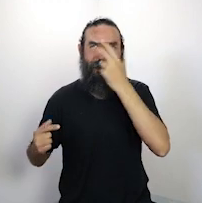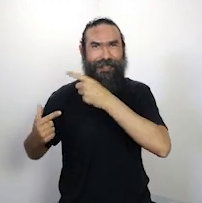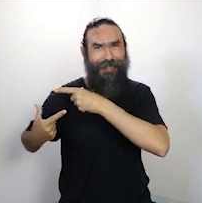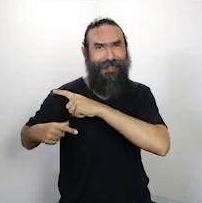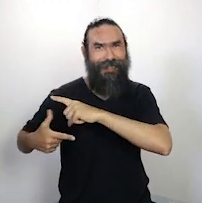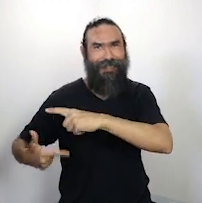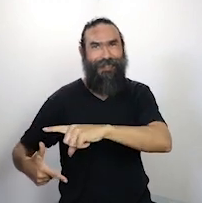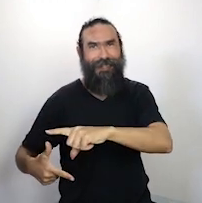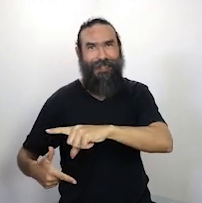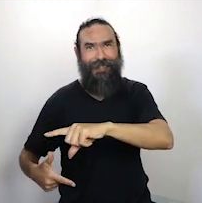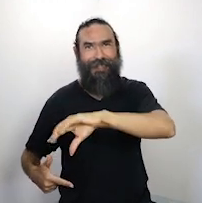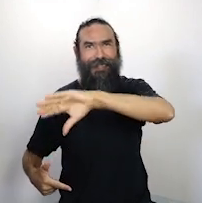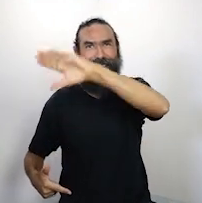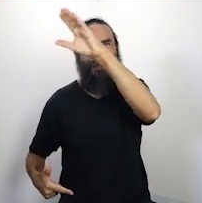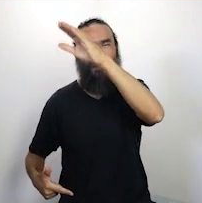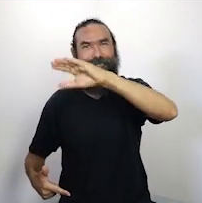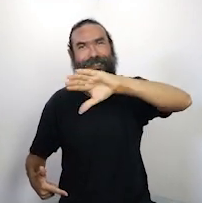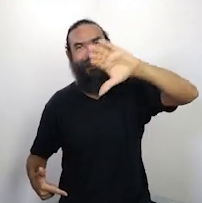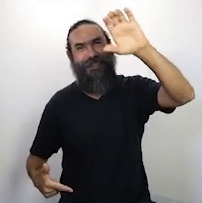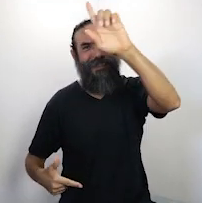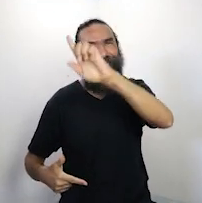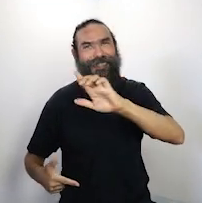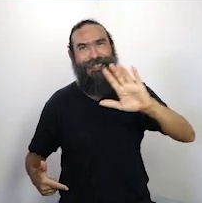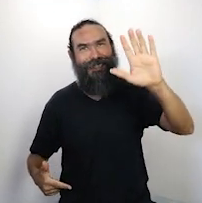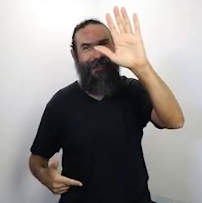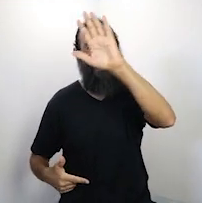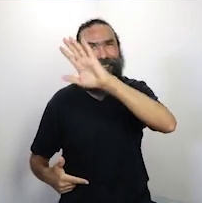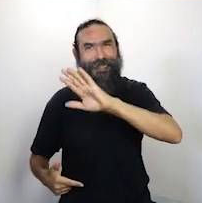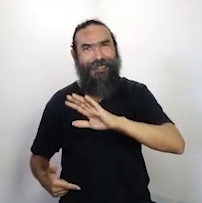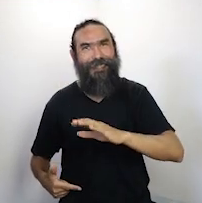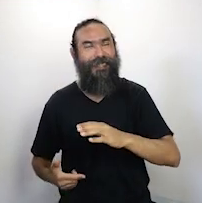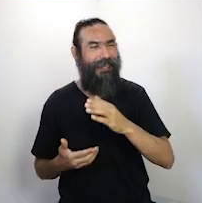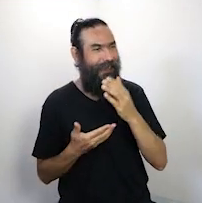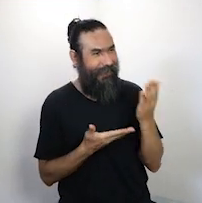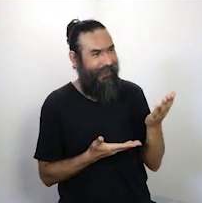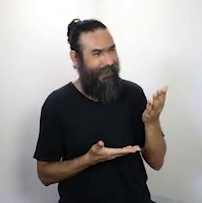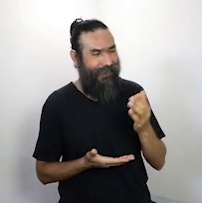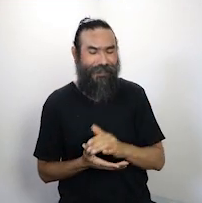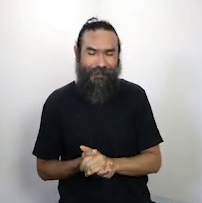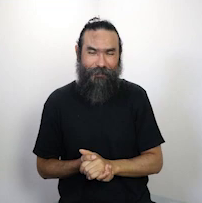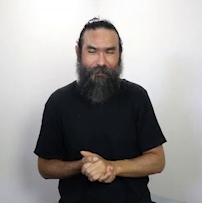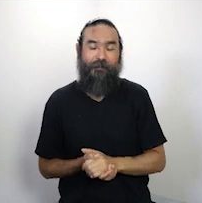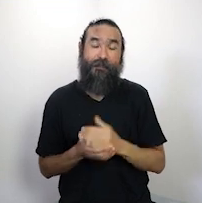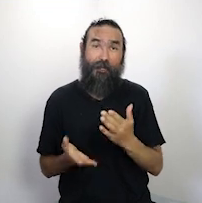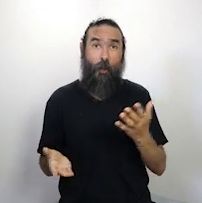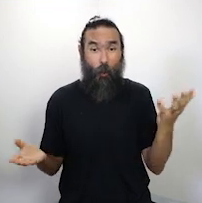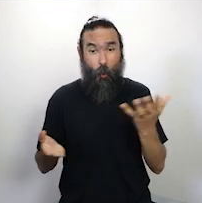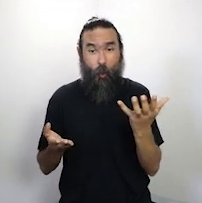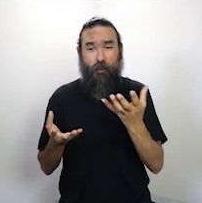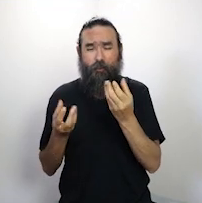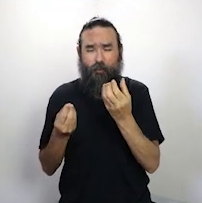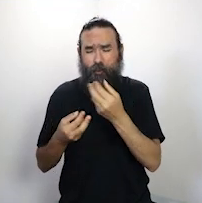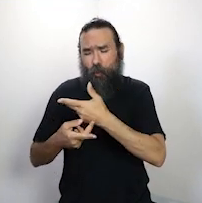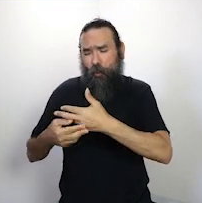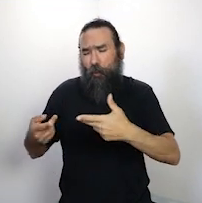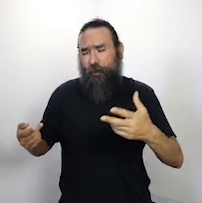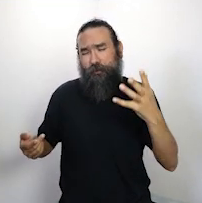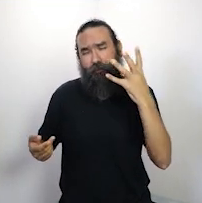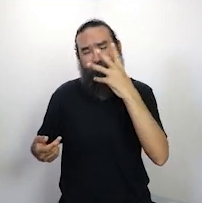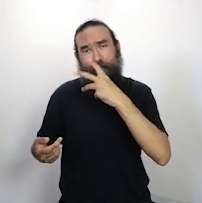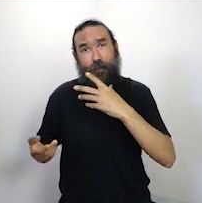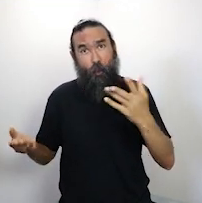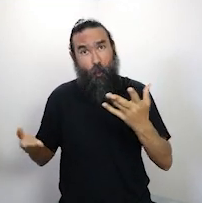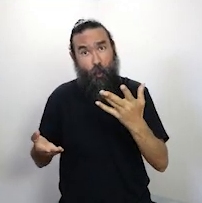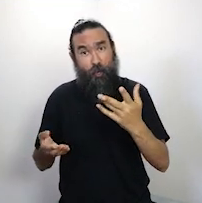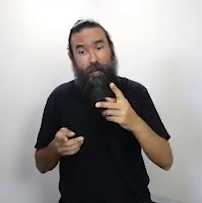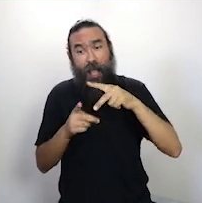Culturas Tradicionais da Chapada dos Veadeiros. Bem-vindos, né, Narelle? É isso mesmo. Hoje a gente tem muita coisa bonita. Hoje nós temos o